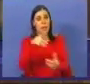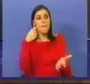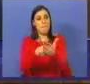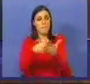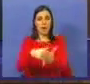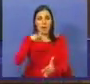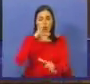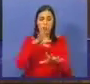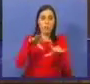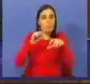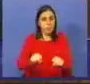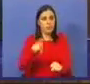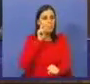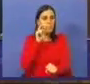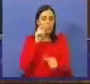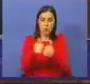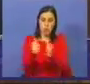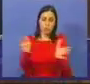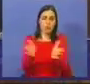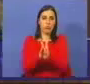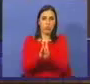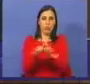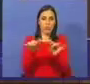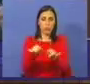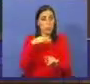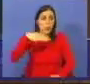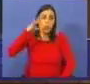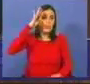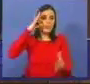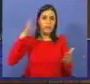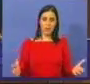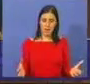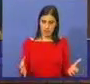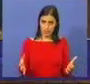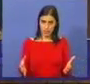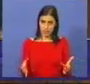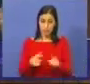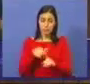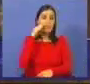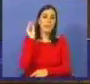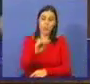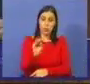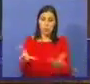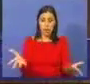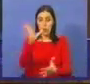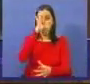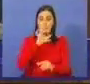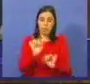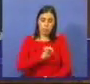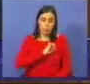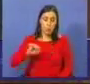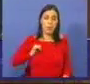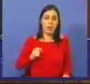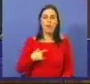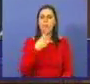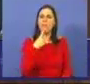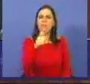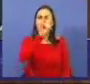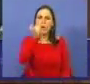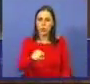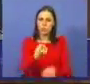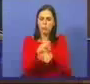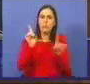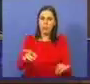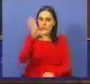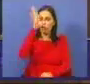pelo Estado, cobrem o conjunto, tanto quanto sei, do banco. E, portanto, o Estado seria proprietário. E eu pergunto, para que é